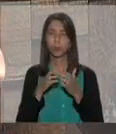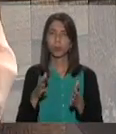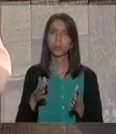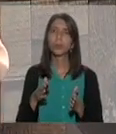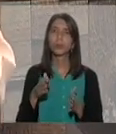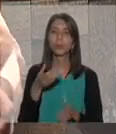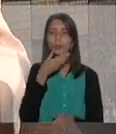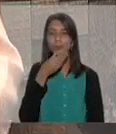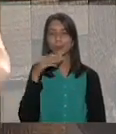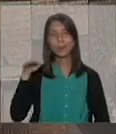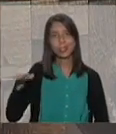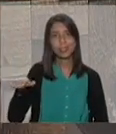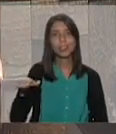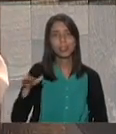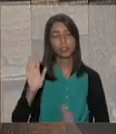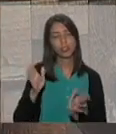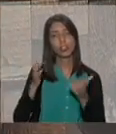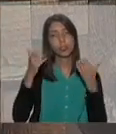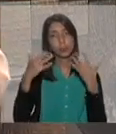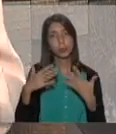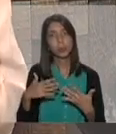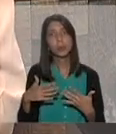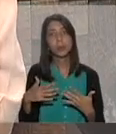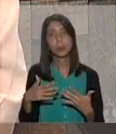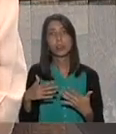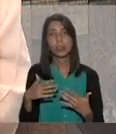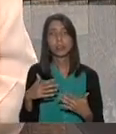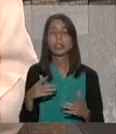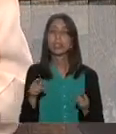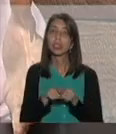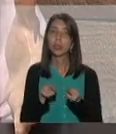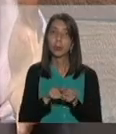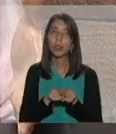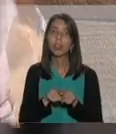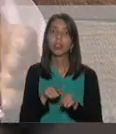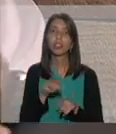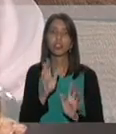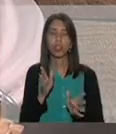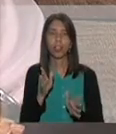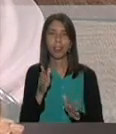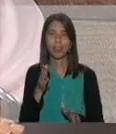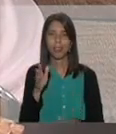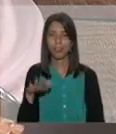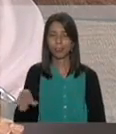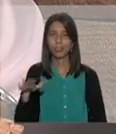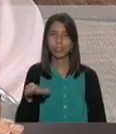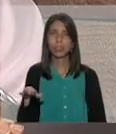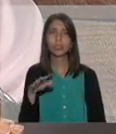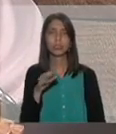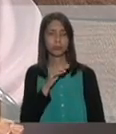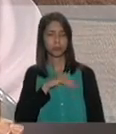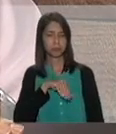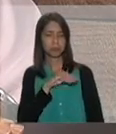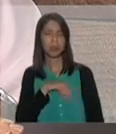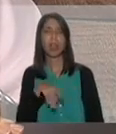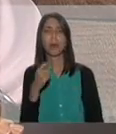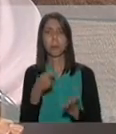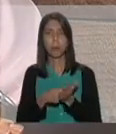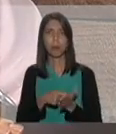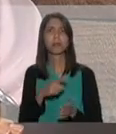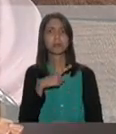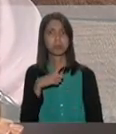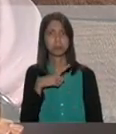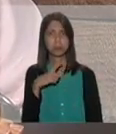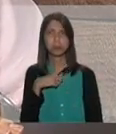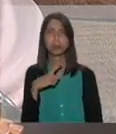como ator. Sim. Você começou rapazinho, garotinho, como a gente colocou. E comecei a ganhar também, né? Eu comecei muito cedo, já quando eu entrei para a televisão, ganhava